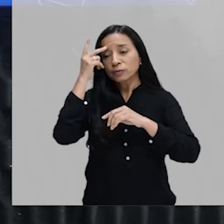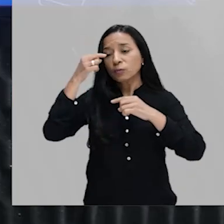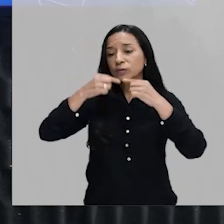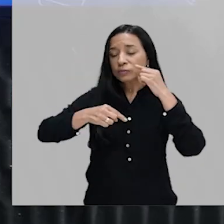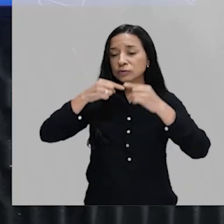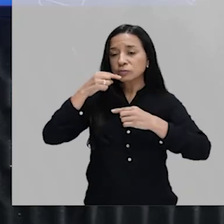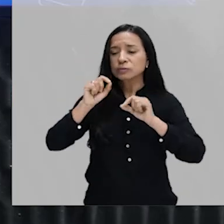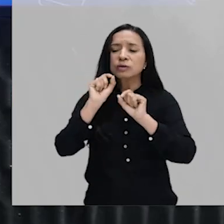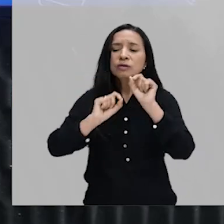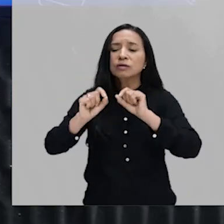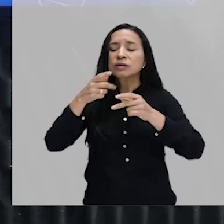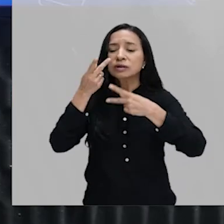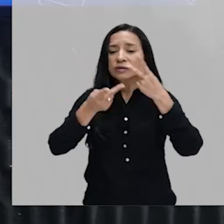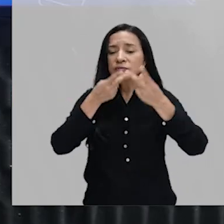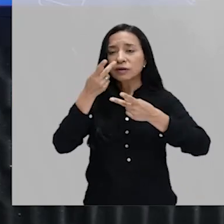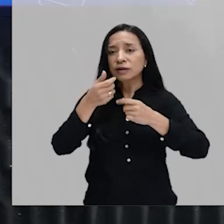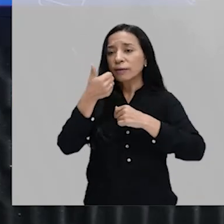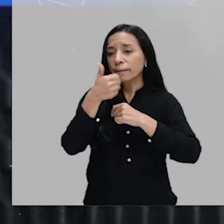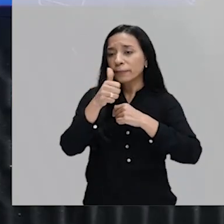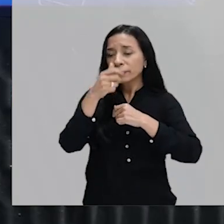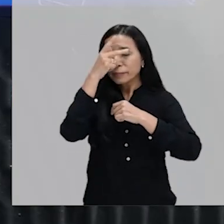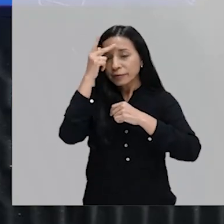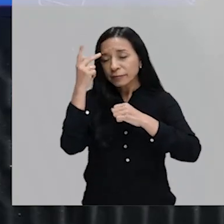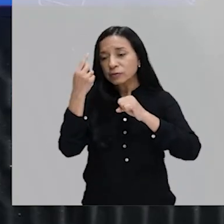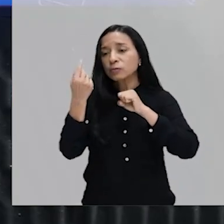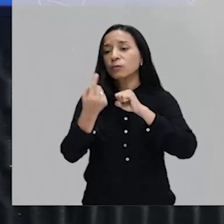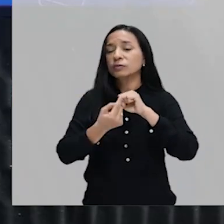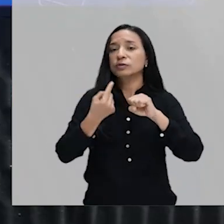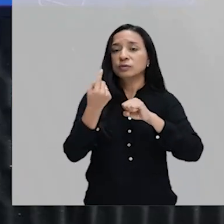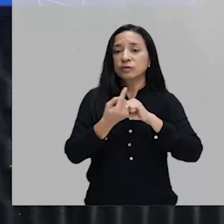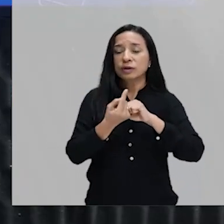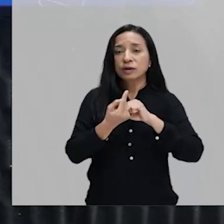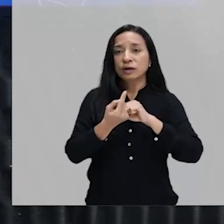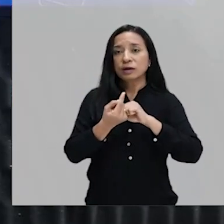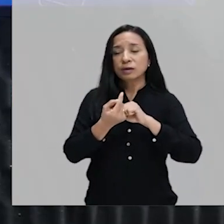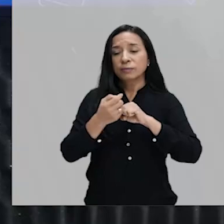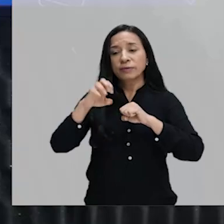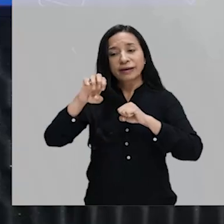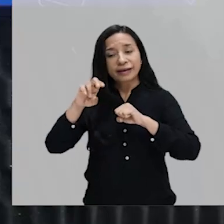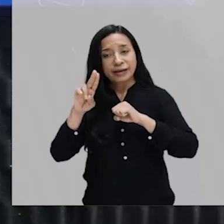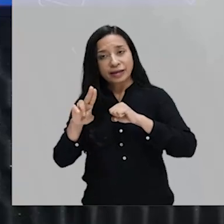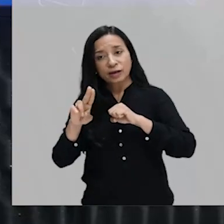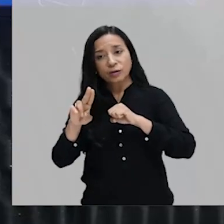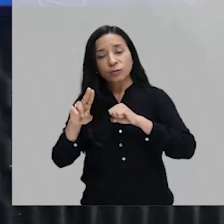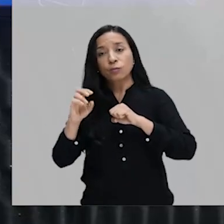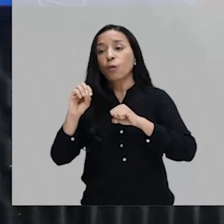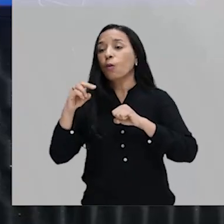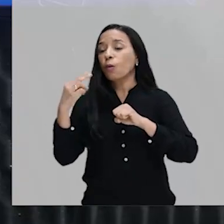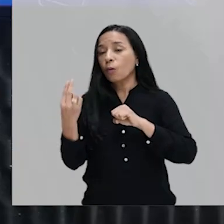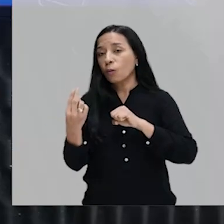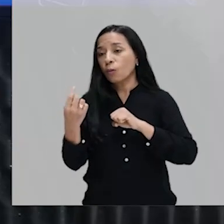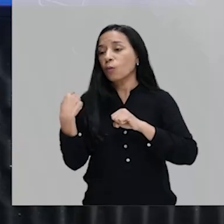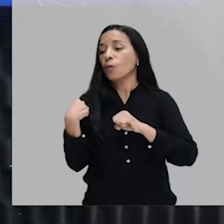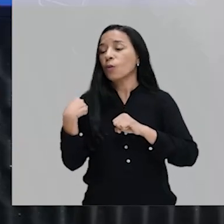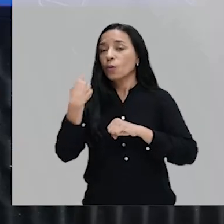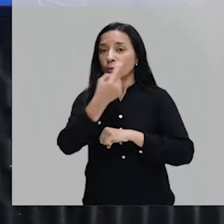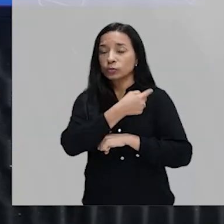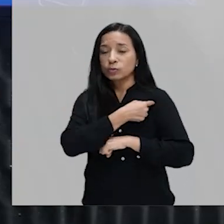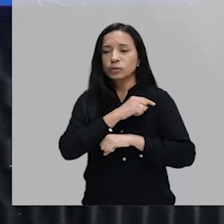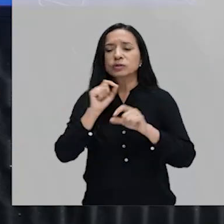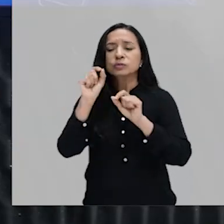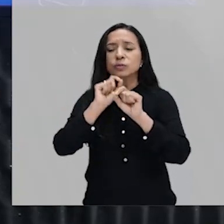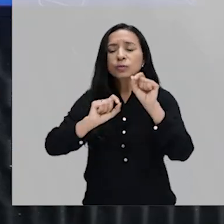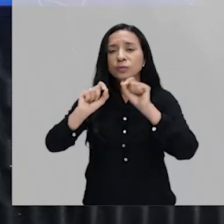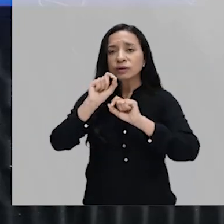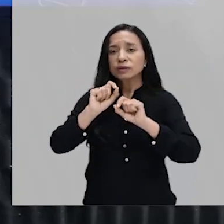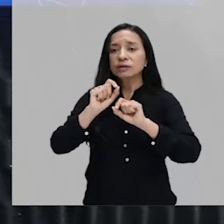Quem fala é a primeira pessoa do singular, eu, ou a primeira do plural, nós. Com quem se fala